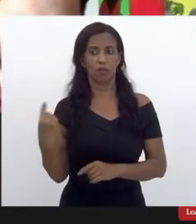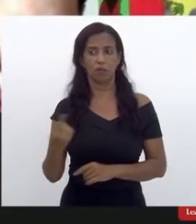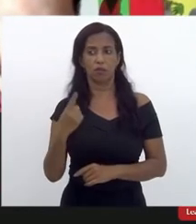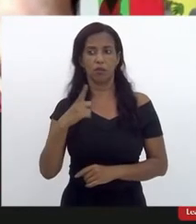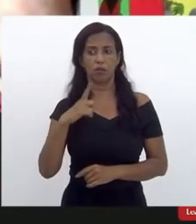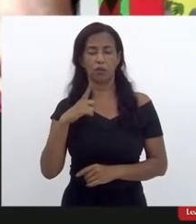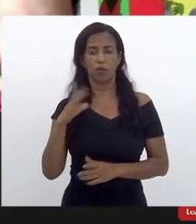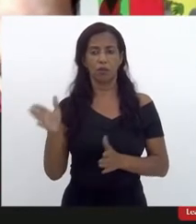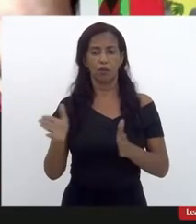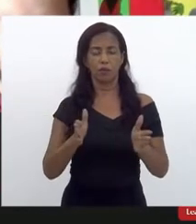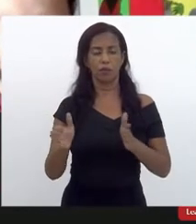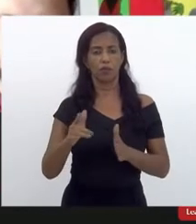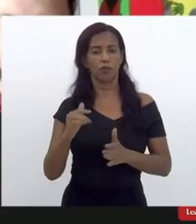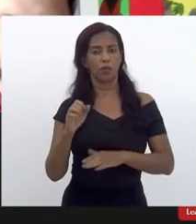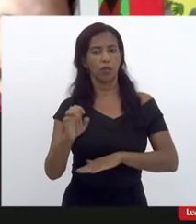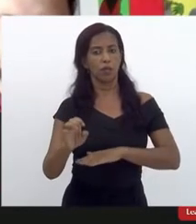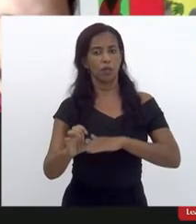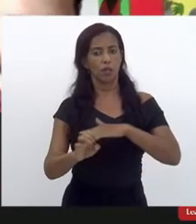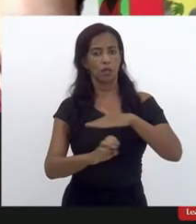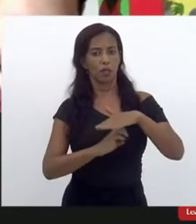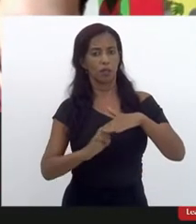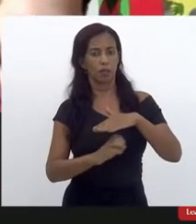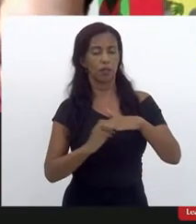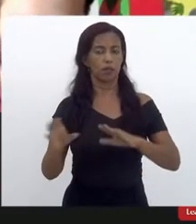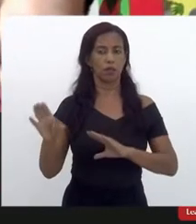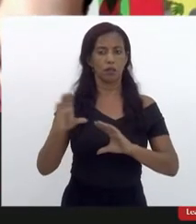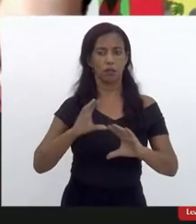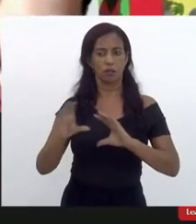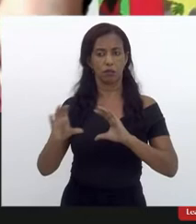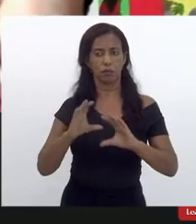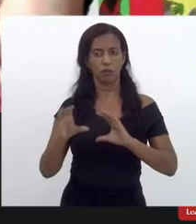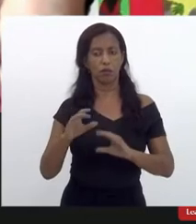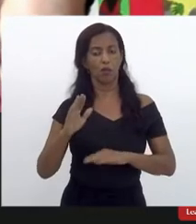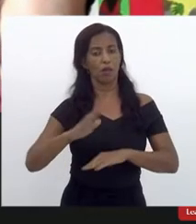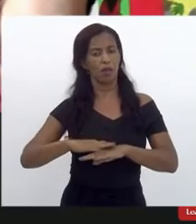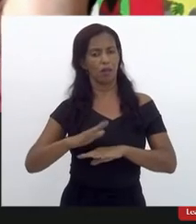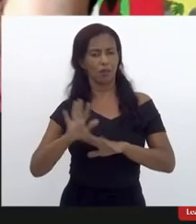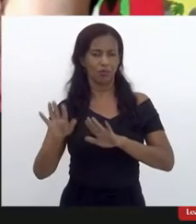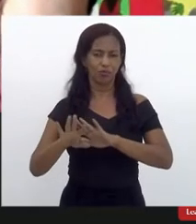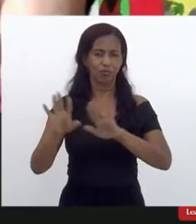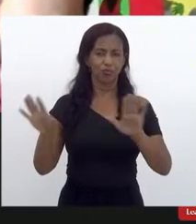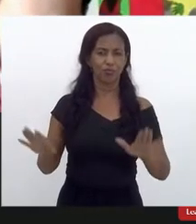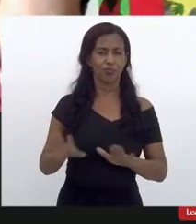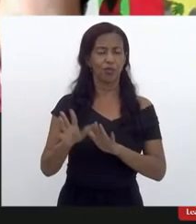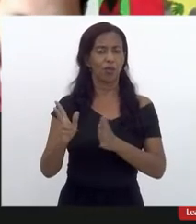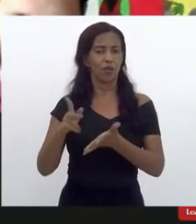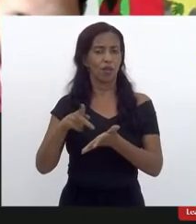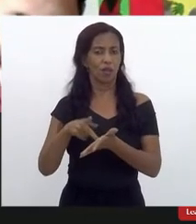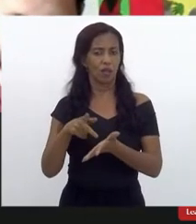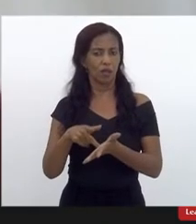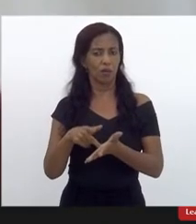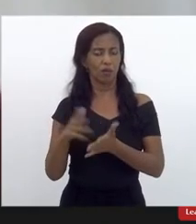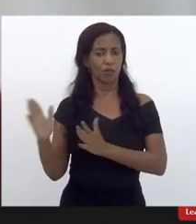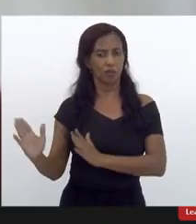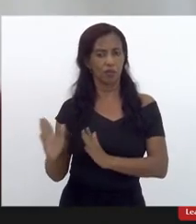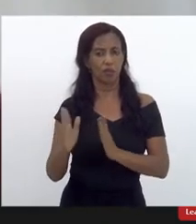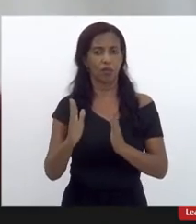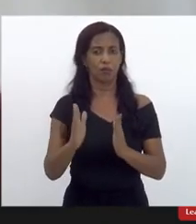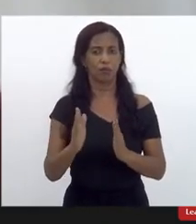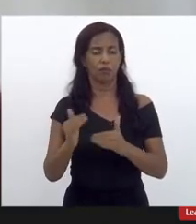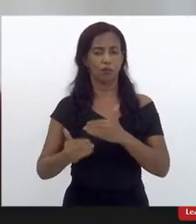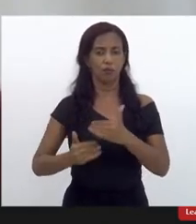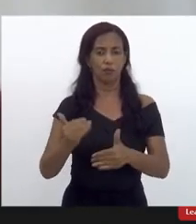por ter 8 empresas, nessa comunicação, ela é um pouco mais complexa, então, realmente, a gente ainda está num